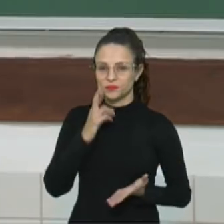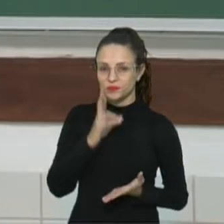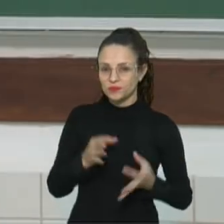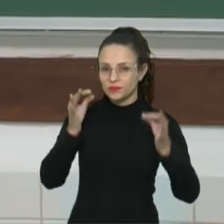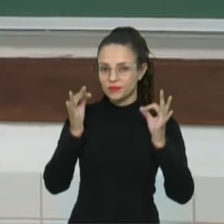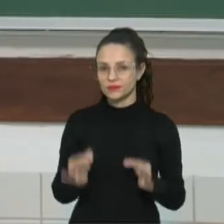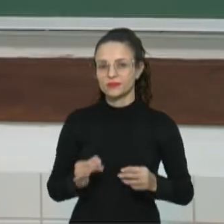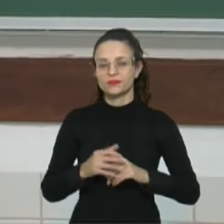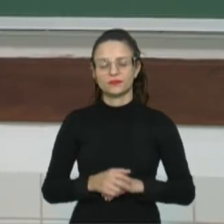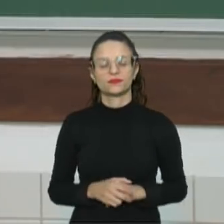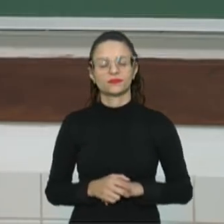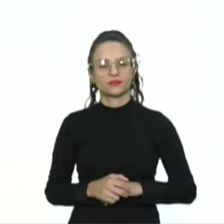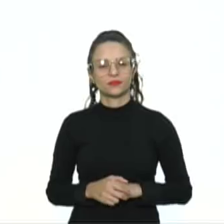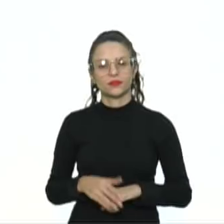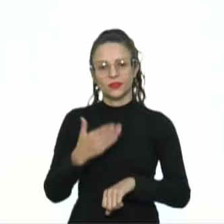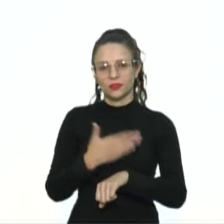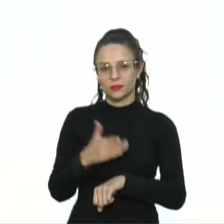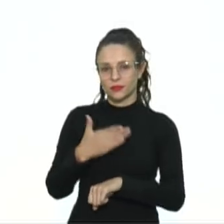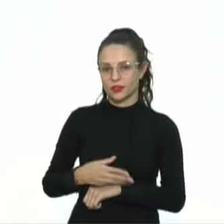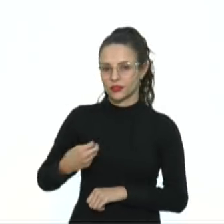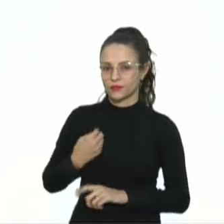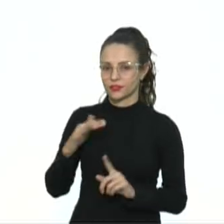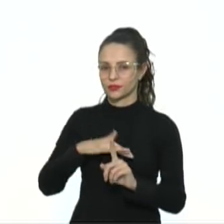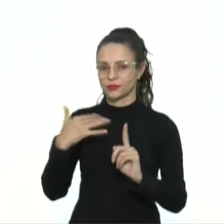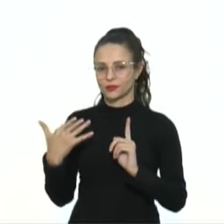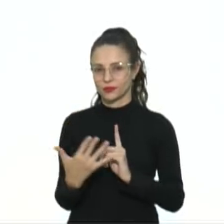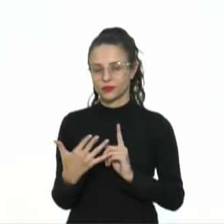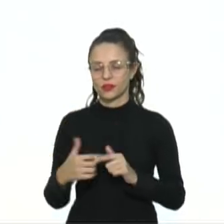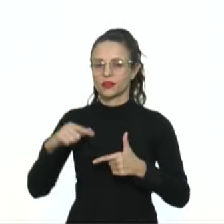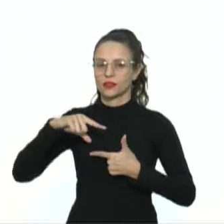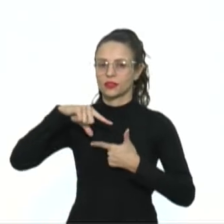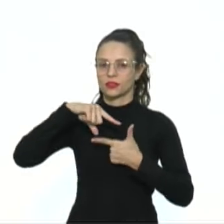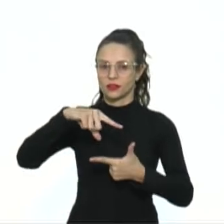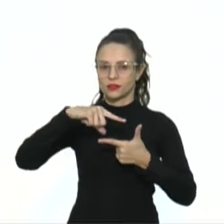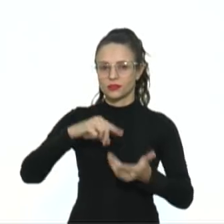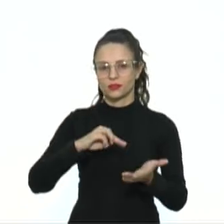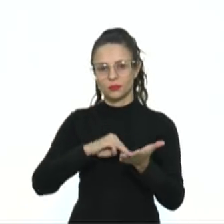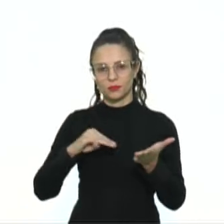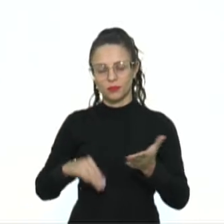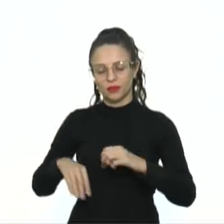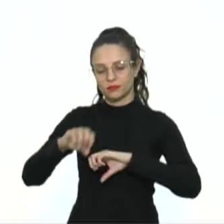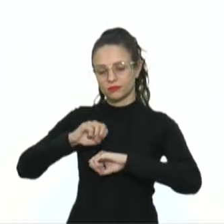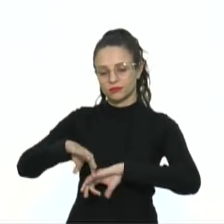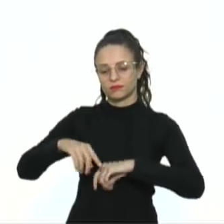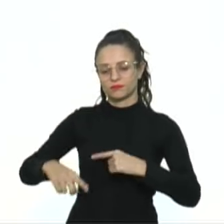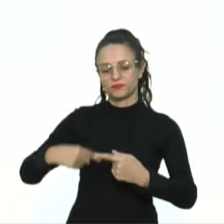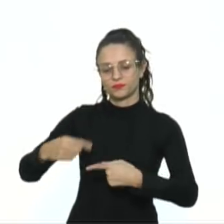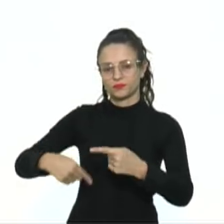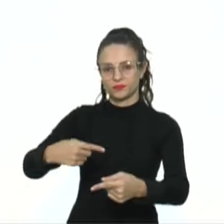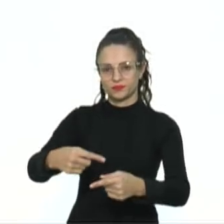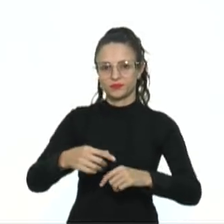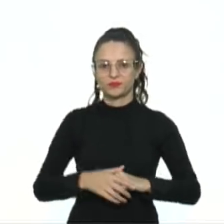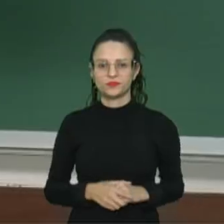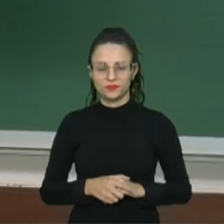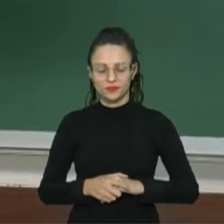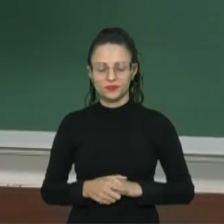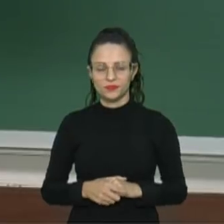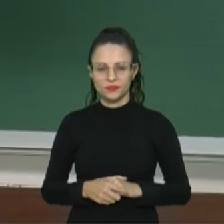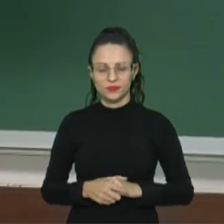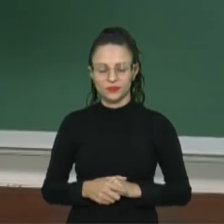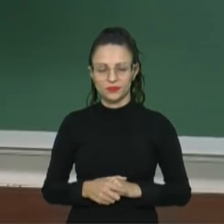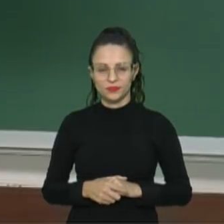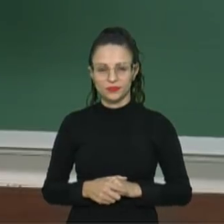Resposta correta são as práticas da vida social, as tradições e métodos de criação que vão passando de geração em geração. Então, o